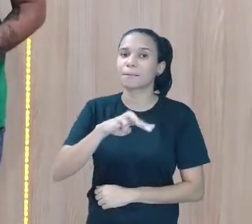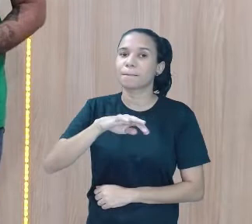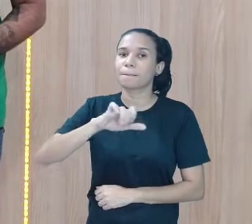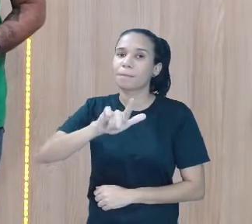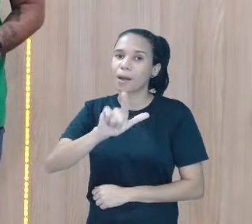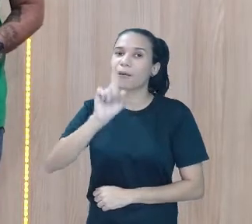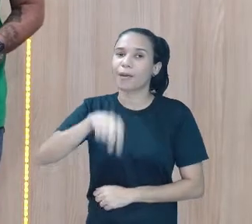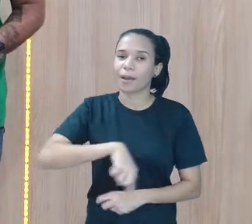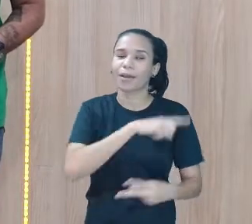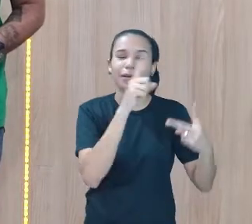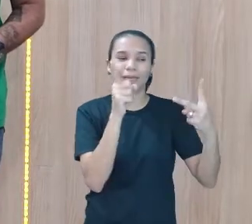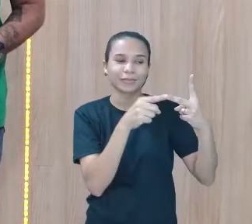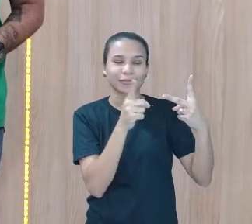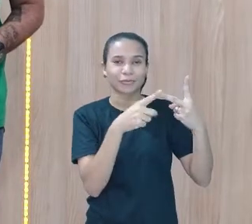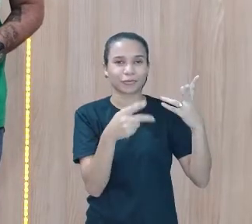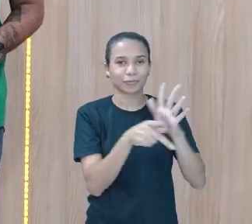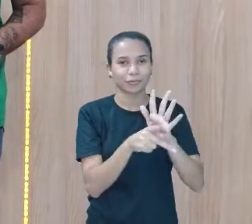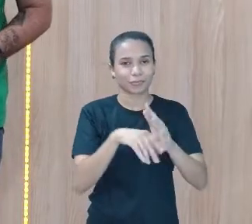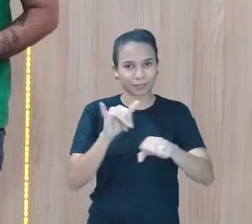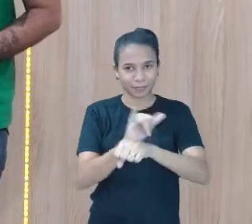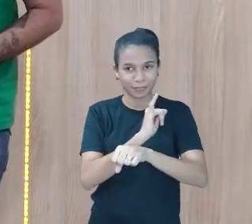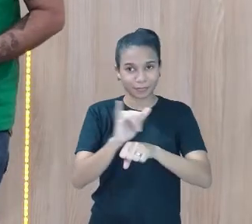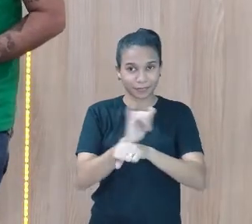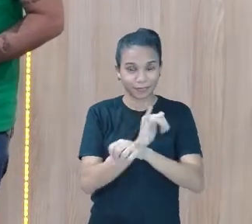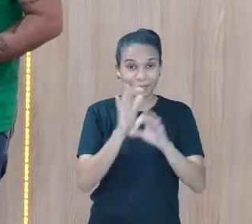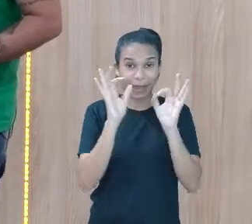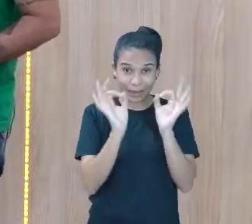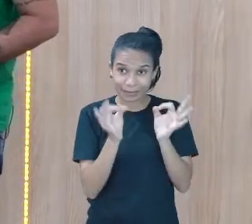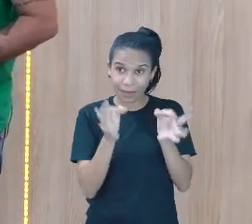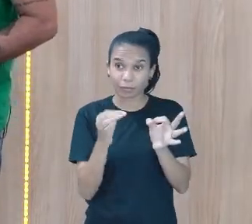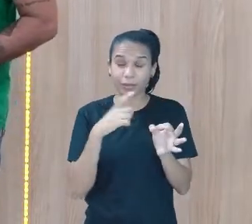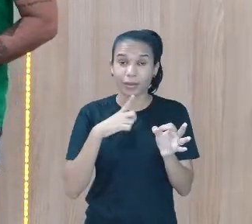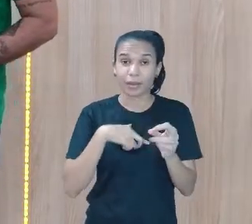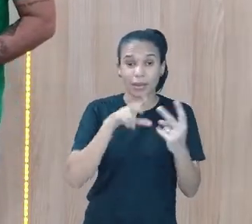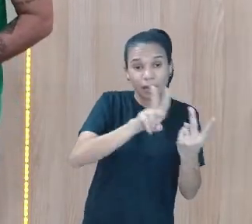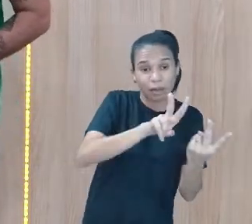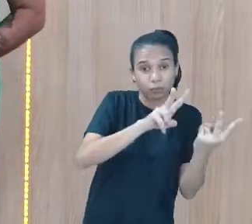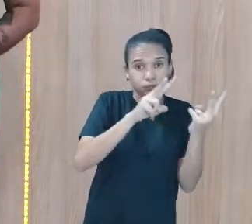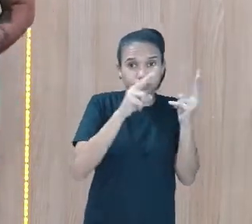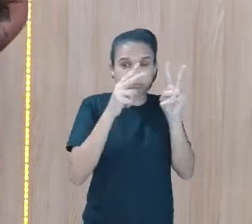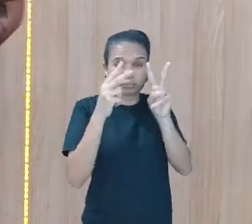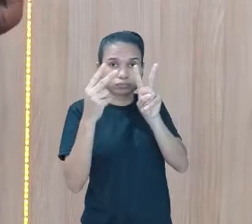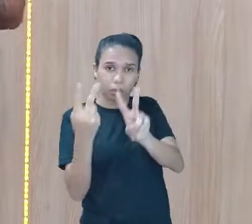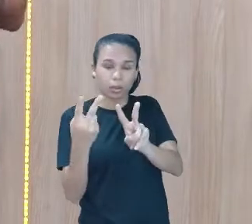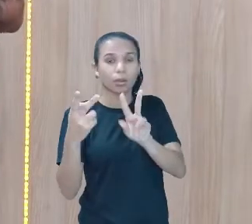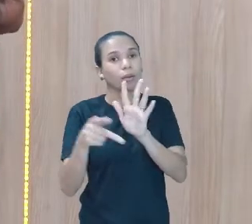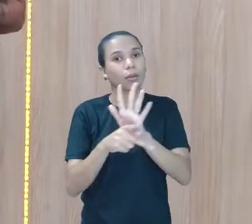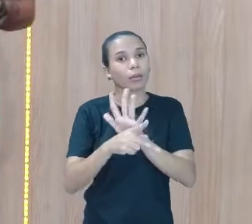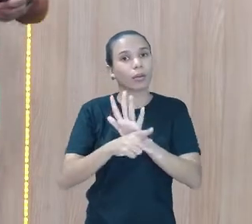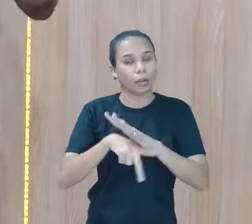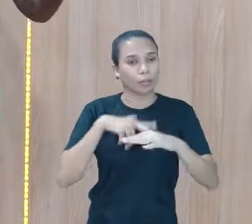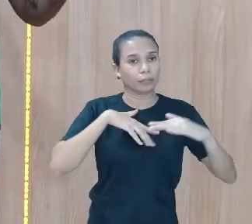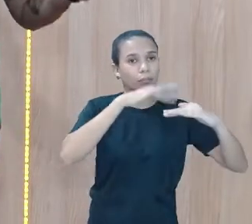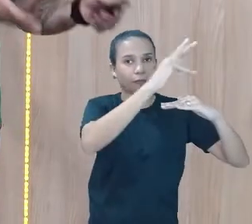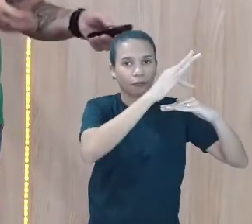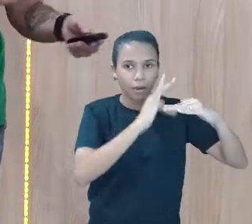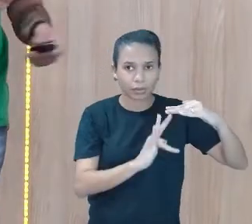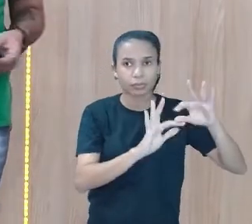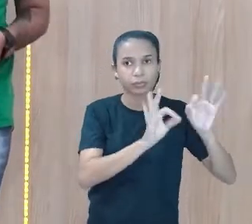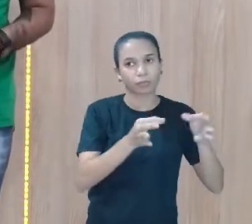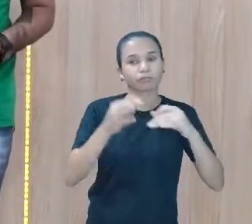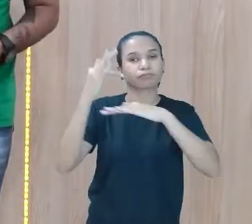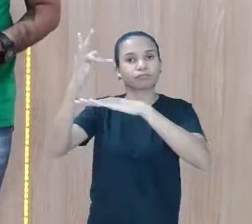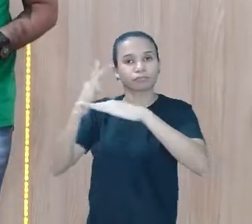denominou da nossa segunda técnica, tá certo? E lembrando que a passagem de fração ordinária para fração decimal